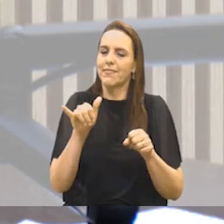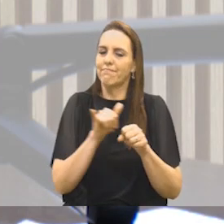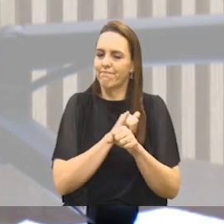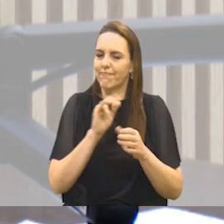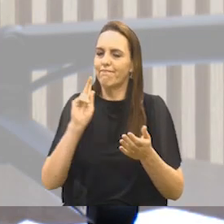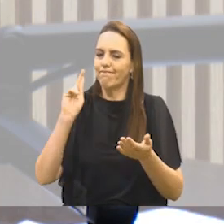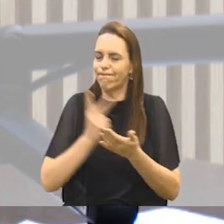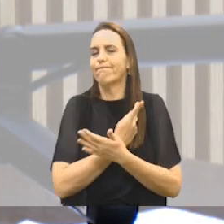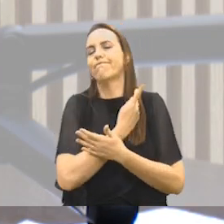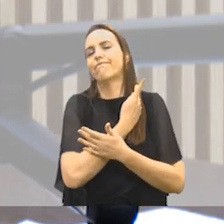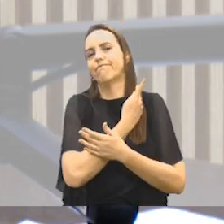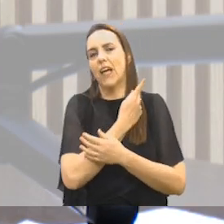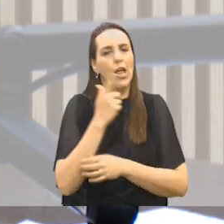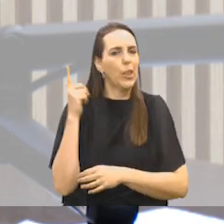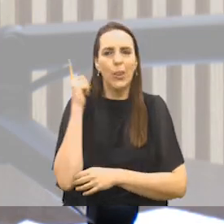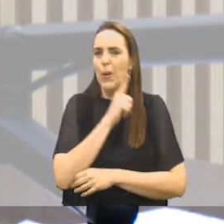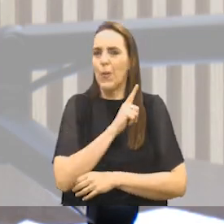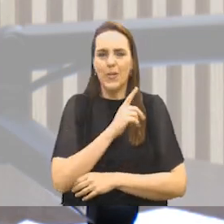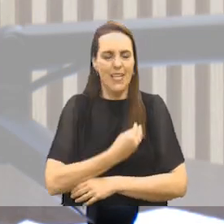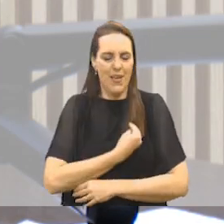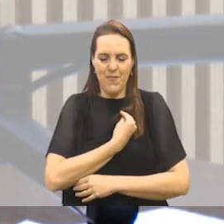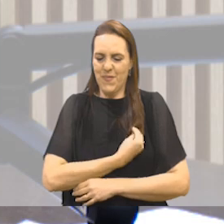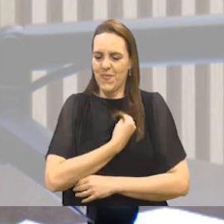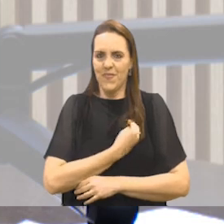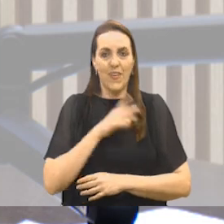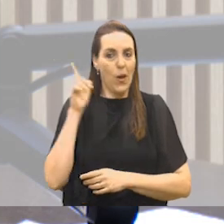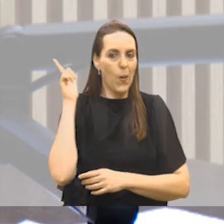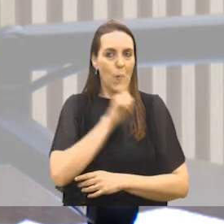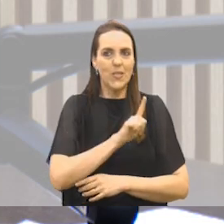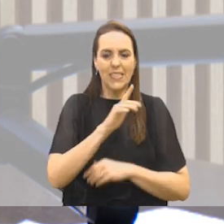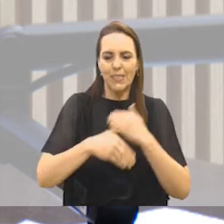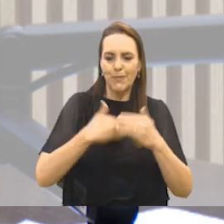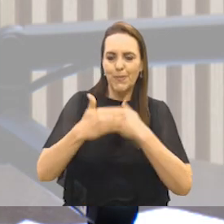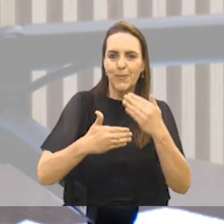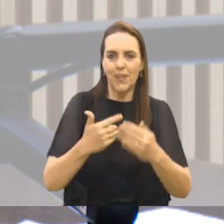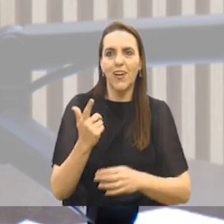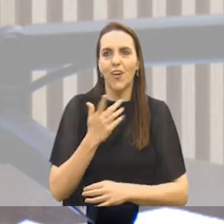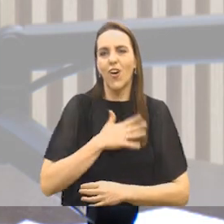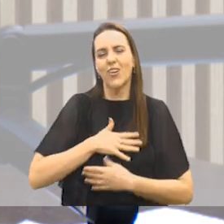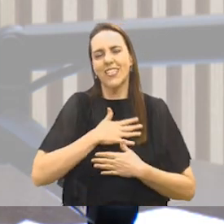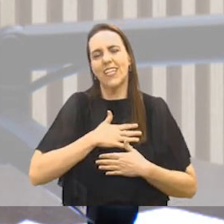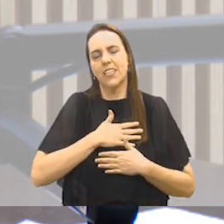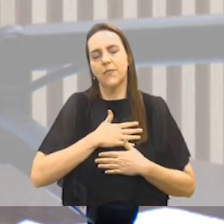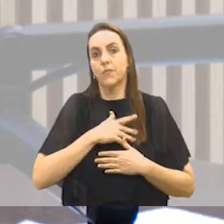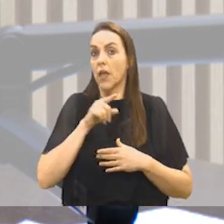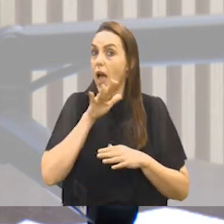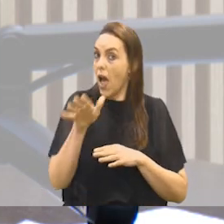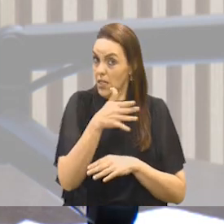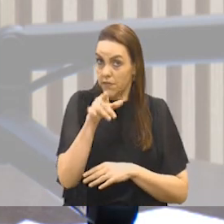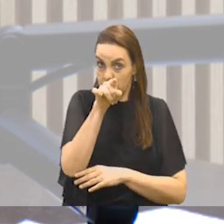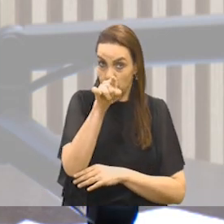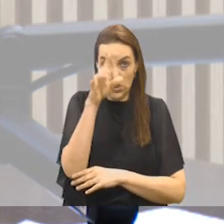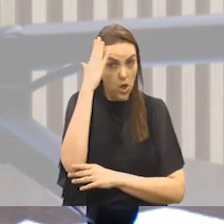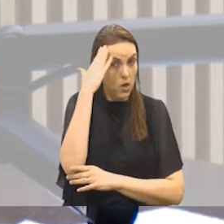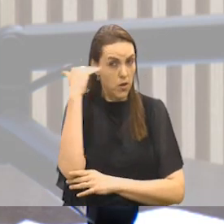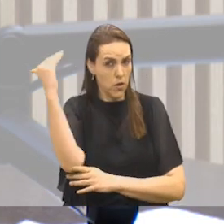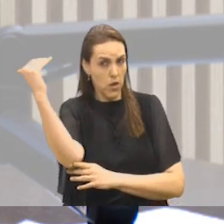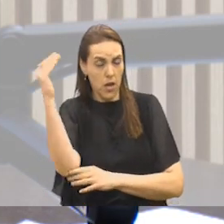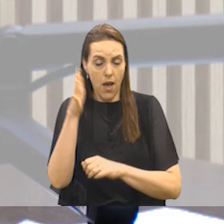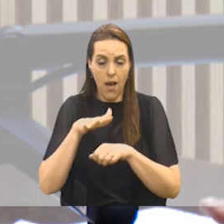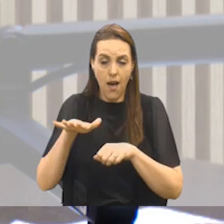gente se sabote, com que a gente não conquiste aquilo que a gente realmente gostaria. Muitas vezes, por exemplo, né, você não tem